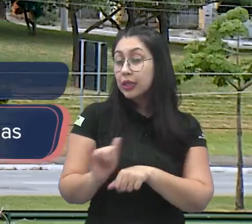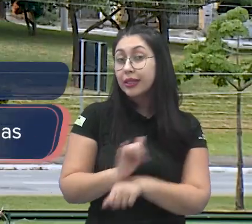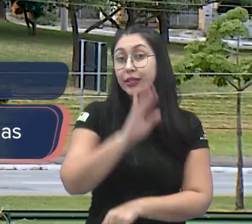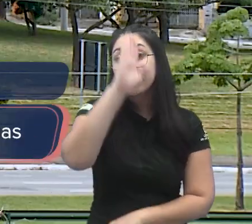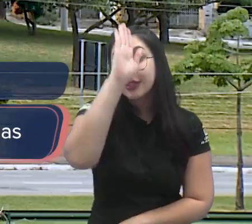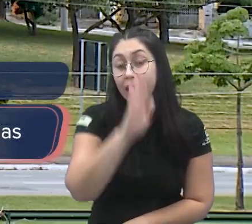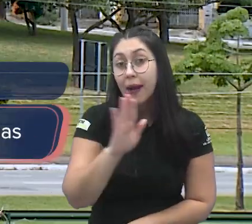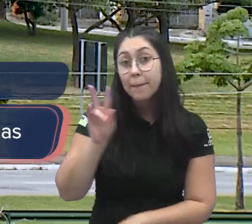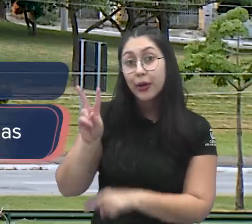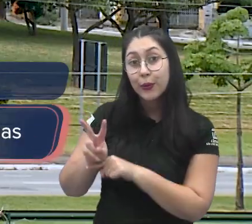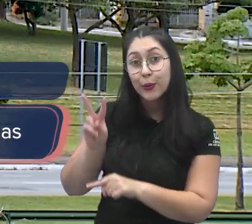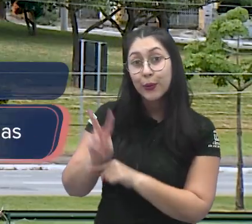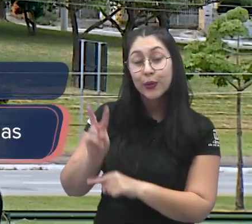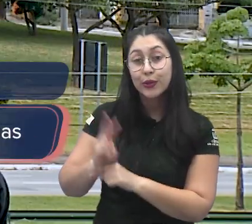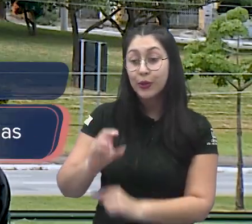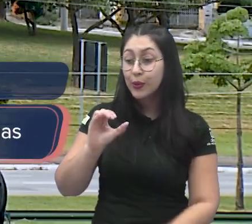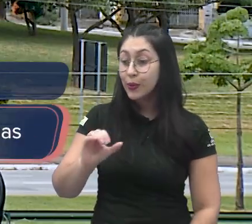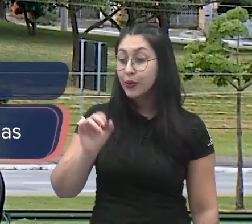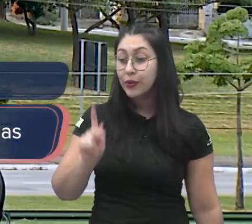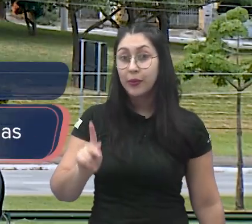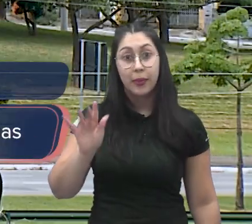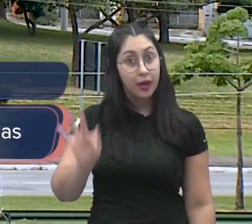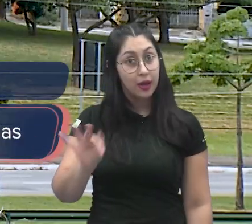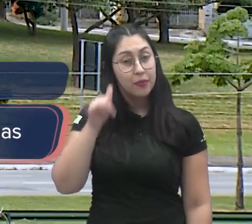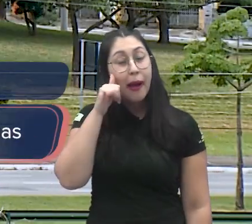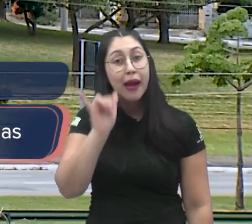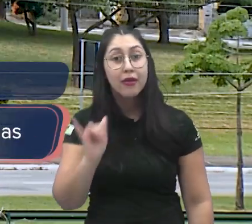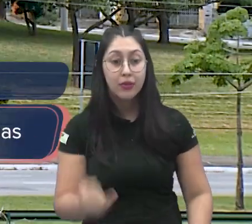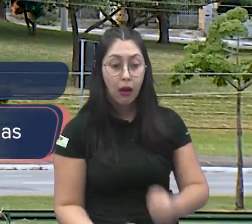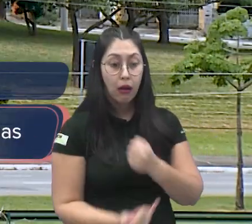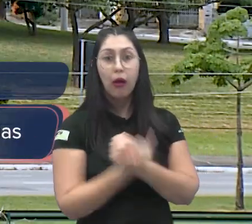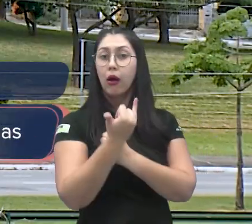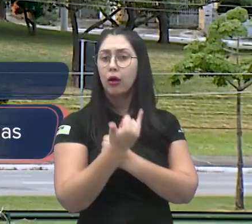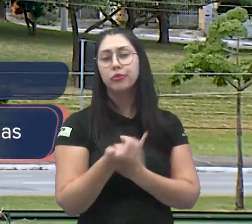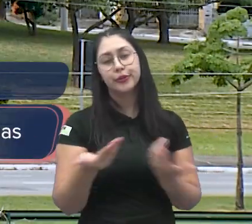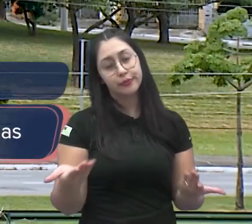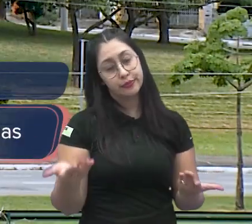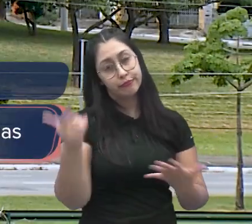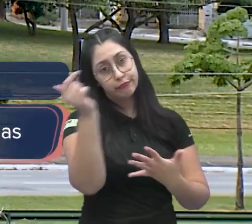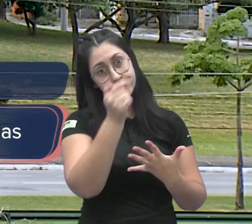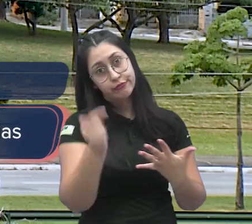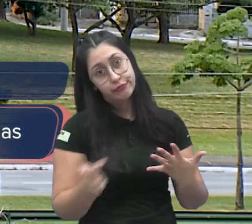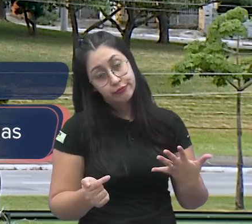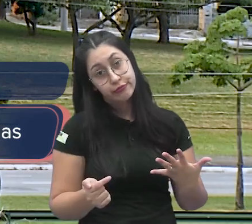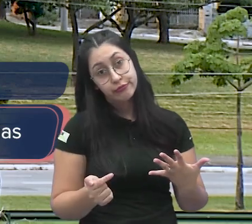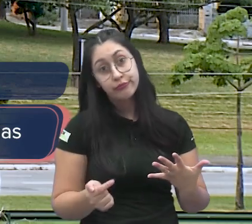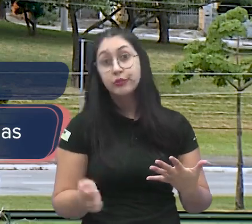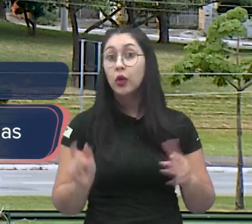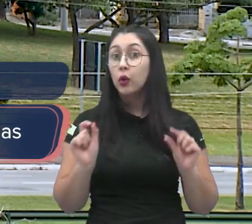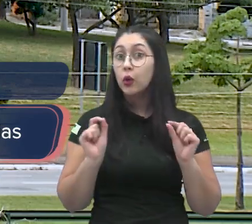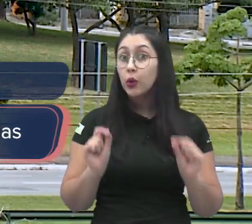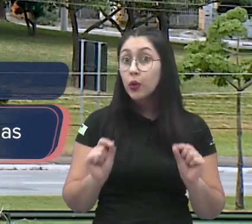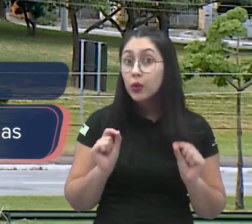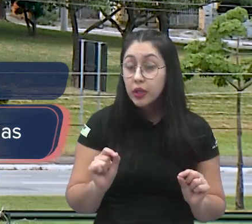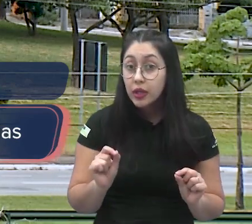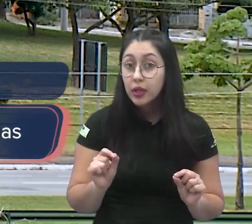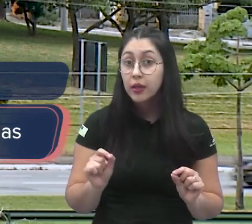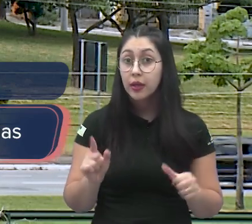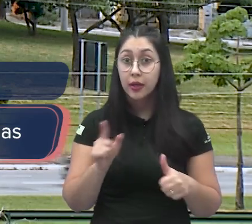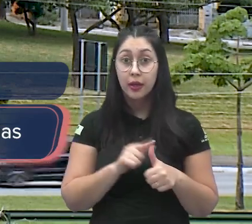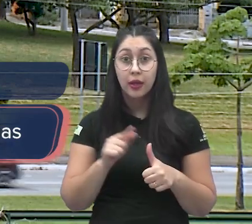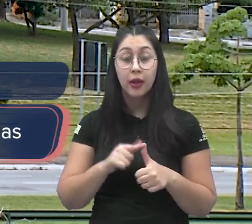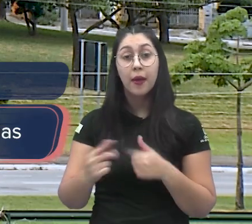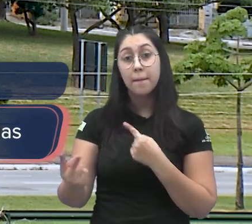serviços gratuitos para proteger o CPF e evitar fraudes. São algumas ferramentas aí, vamos a elas. As